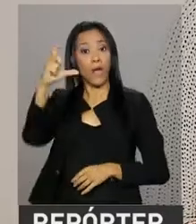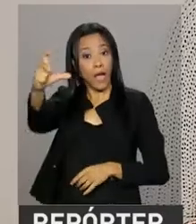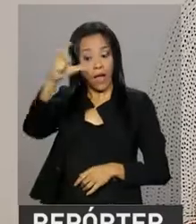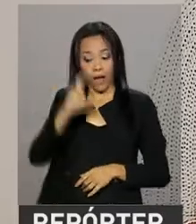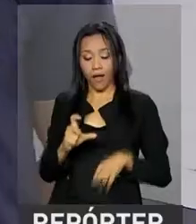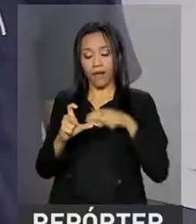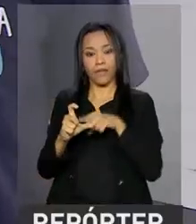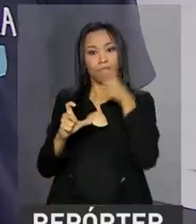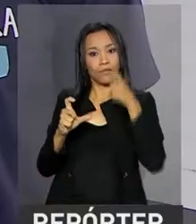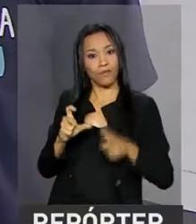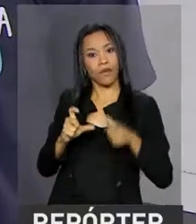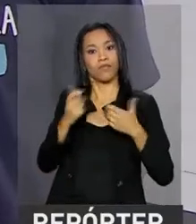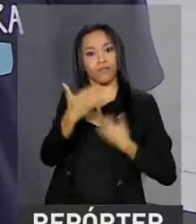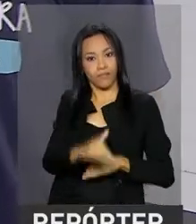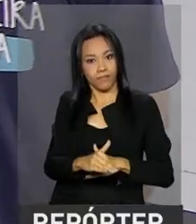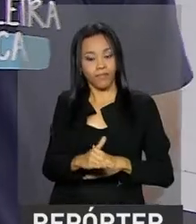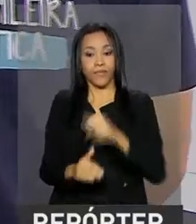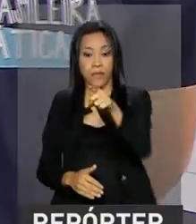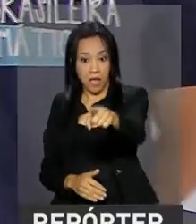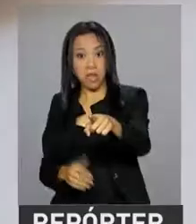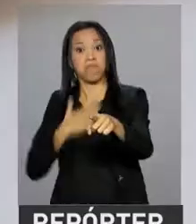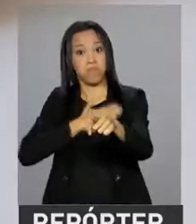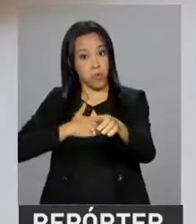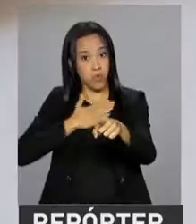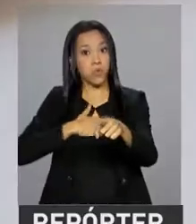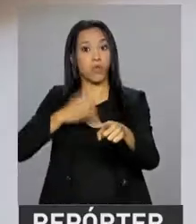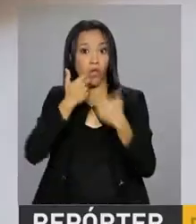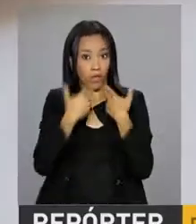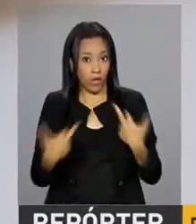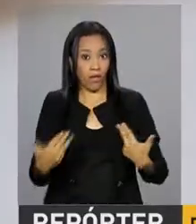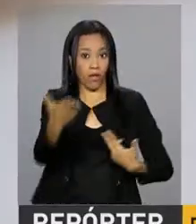confirmação débora aprovou a novidade